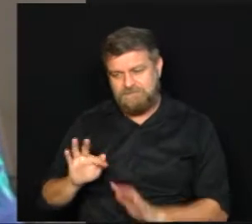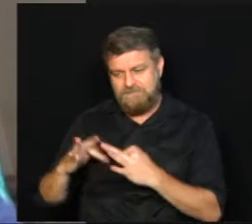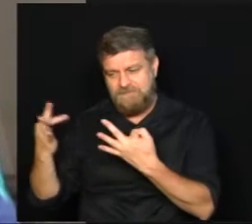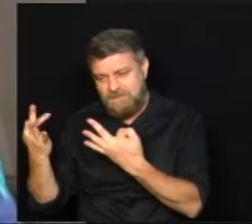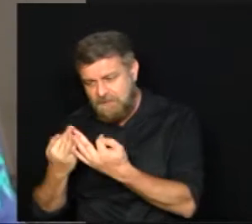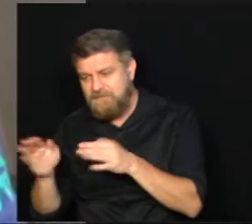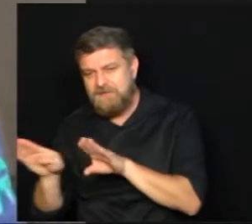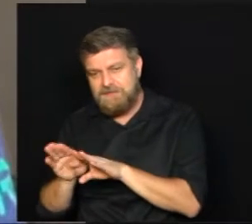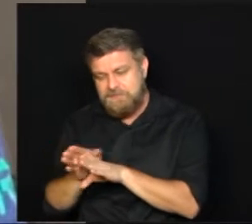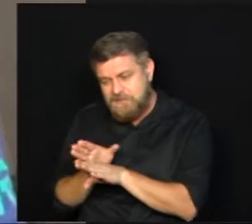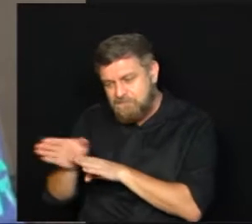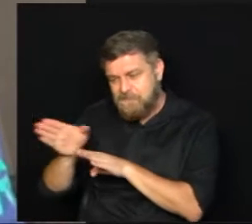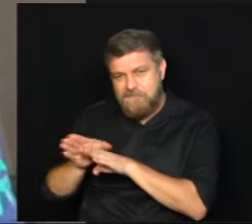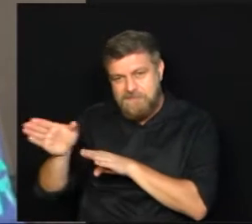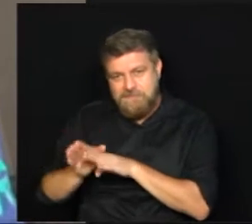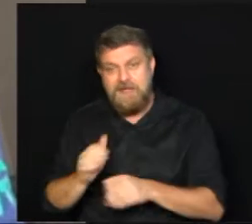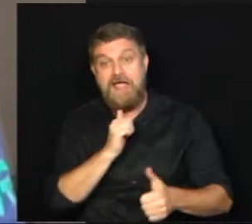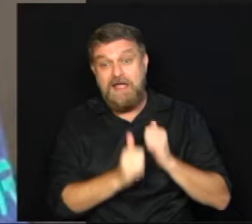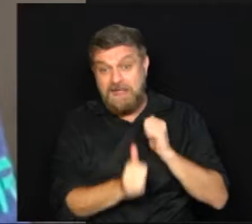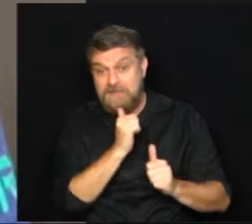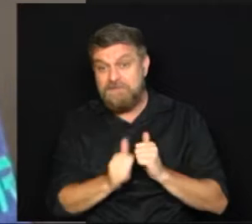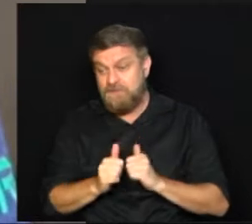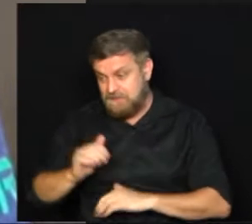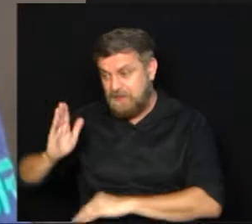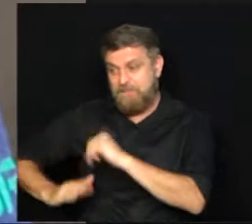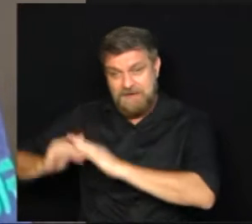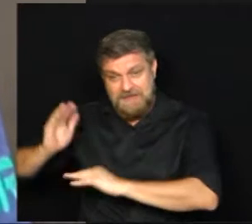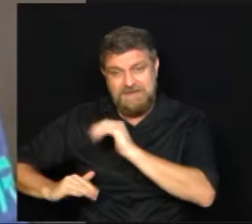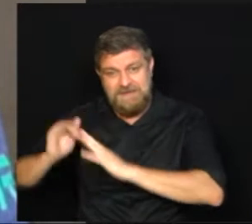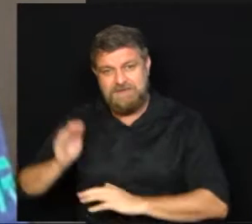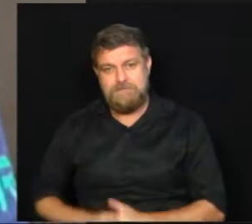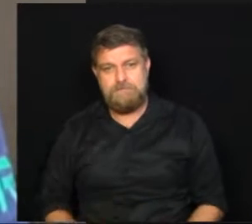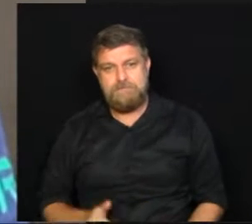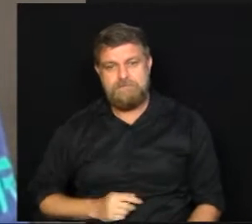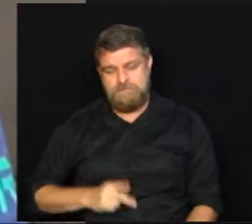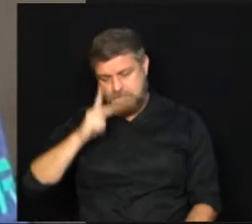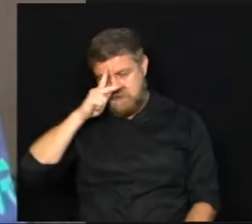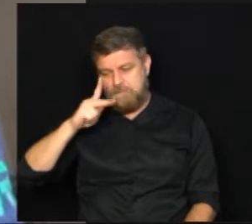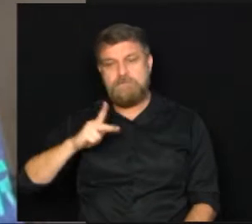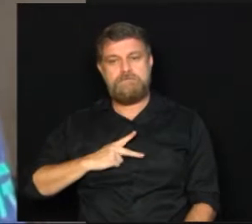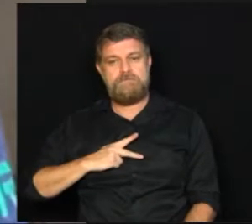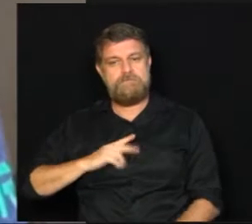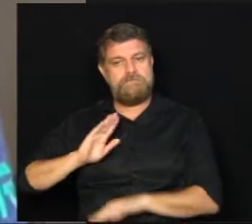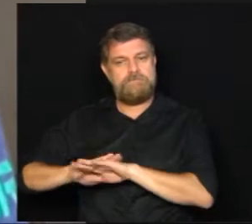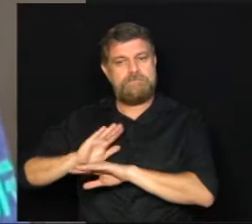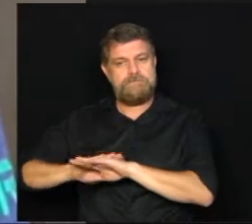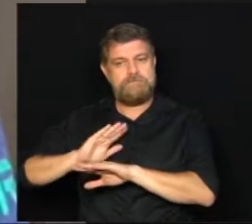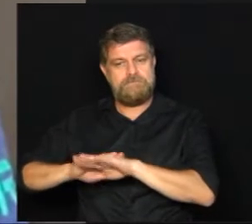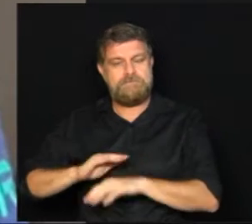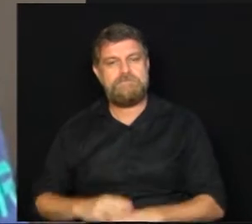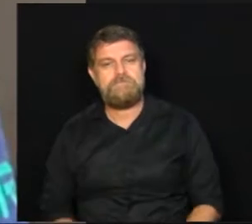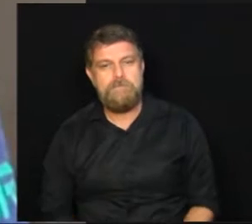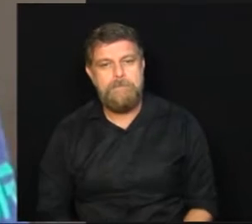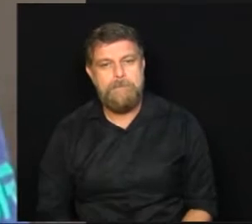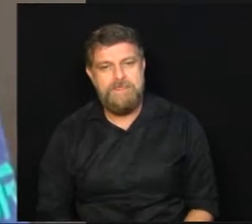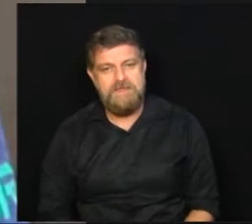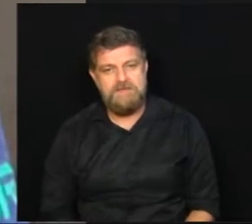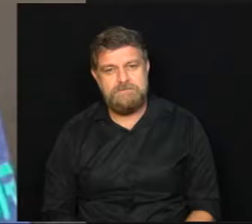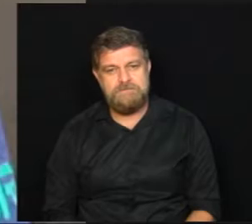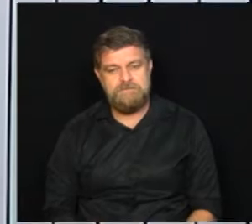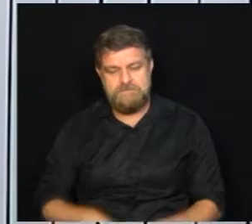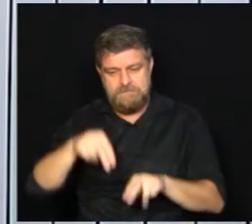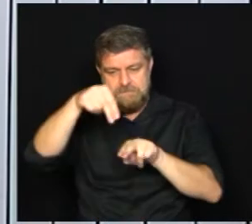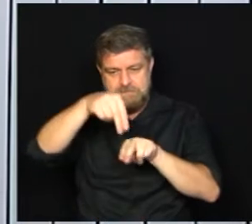também para o meio do esporte, mas toda essa iniciativa de esporte veio através de mim mesmo. E nos